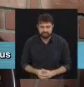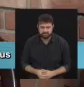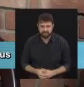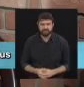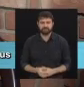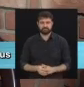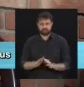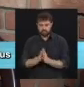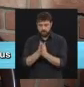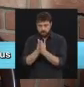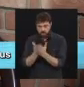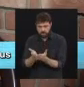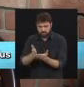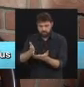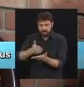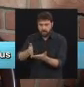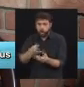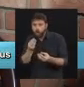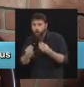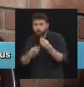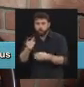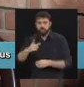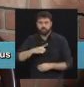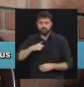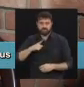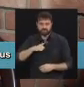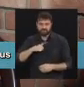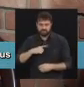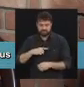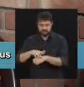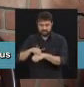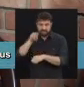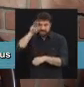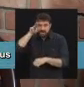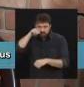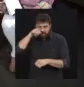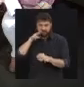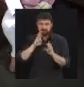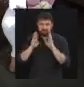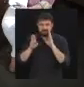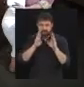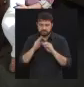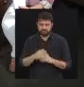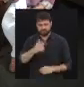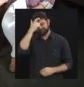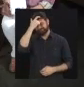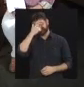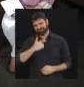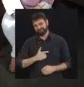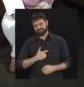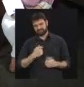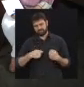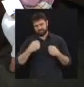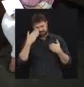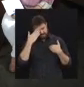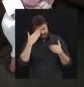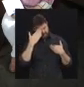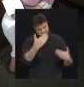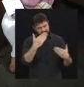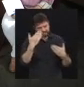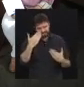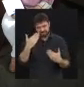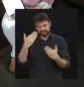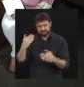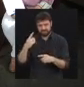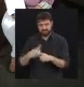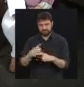que é Livro Como é ter Síndrome de Moebius no Facebook. Tá certo. Eu é que tenho que agradecer vocês, nós agradecemos